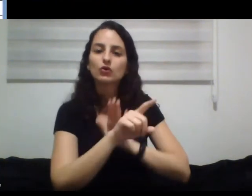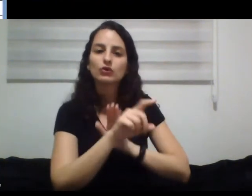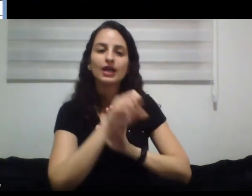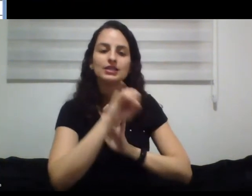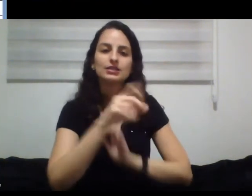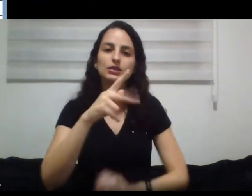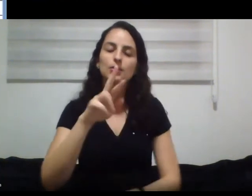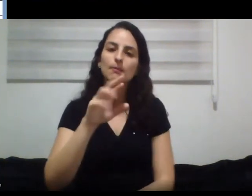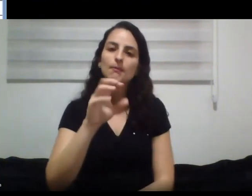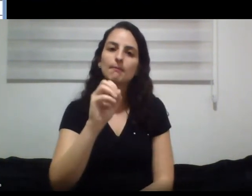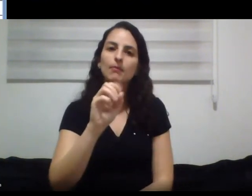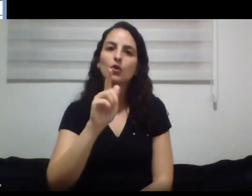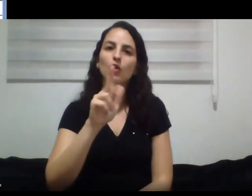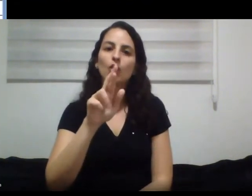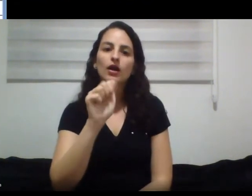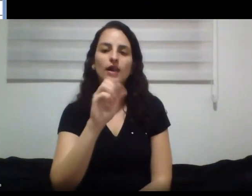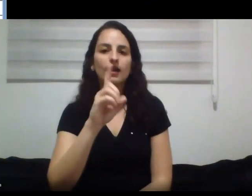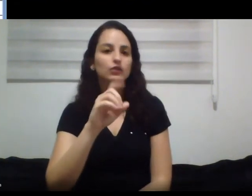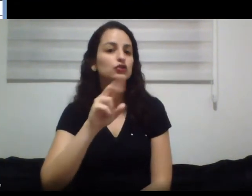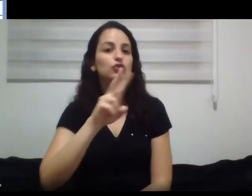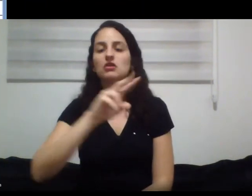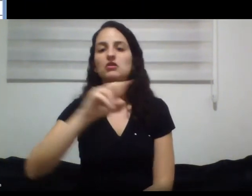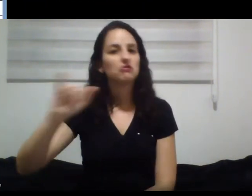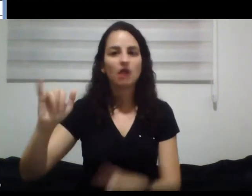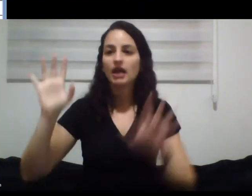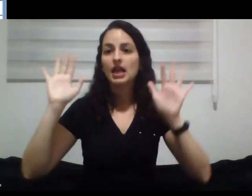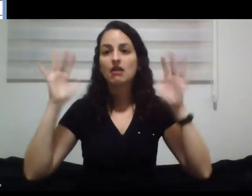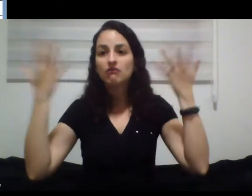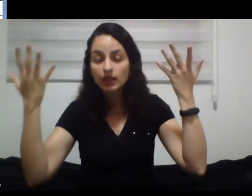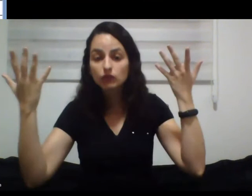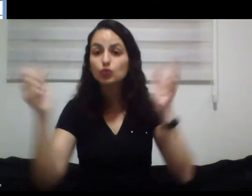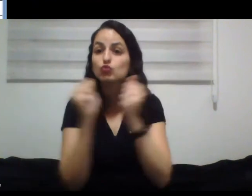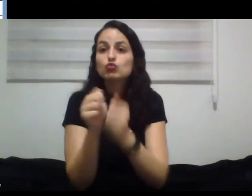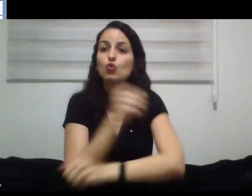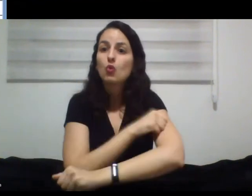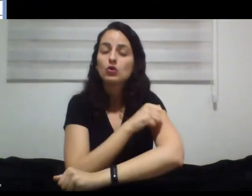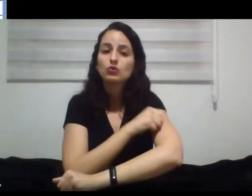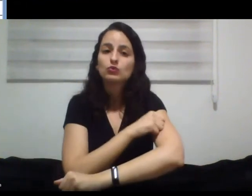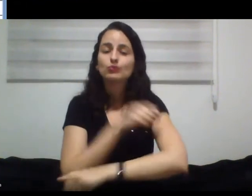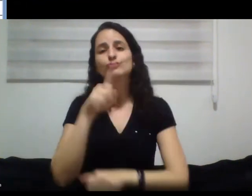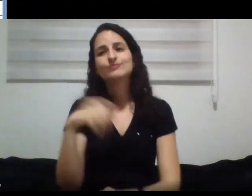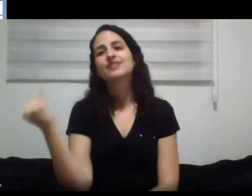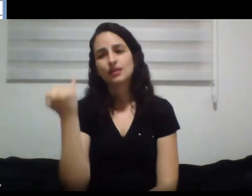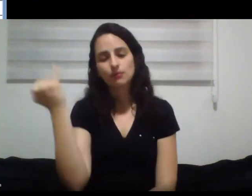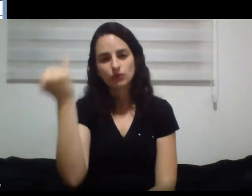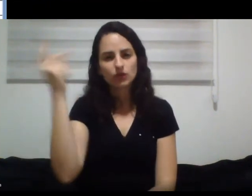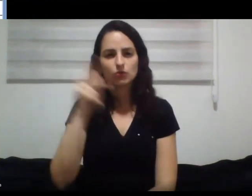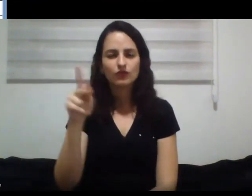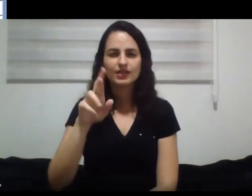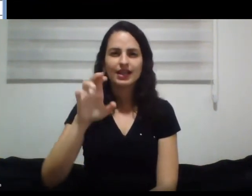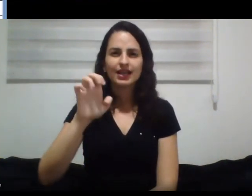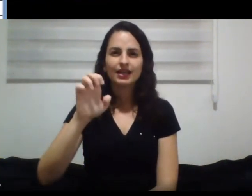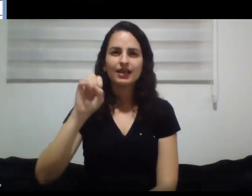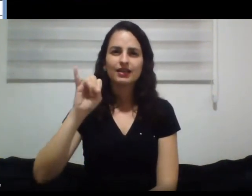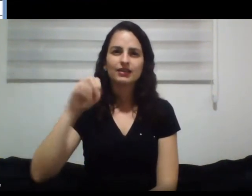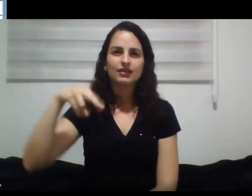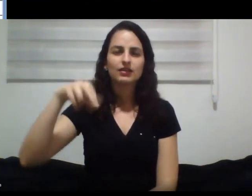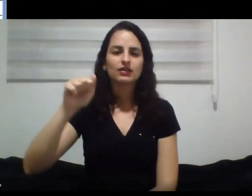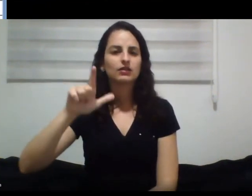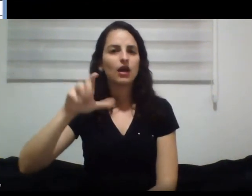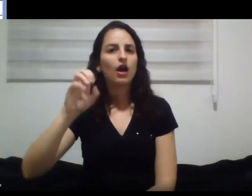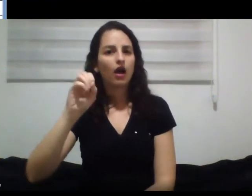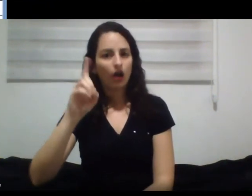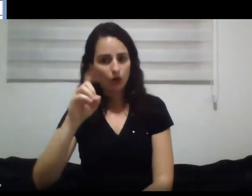nova postura de aluno. E precisa também haver um aletramento, uma educação digital para esse novo momento